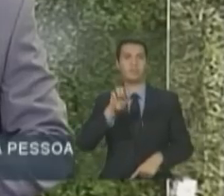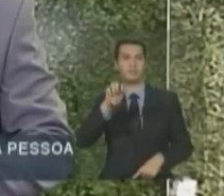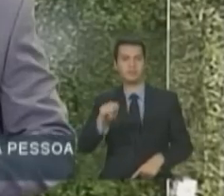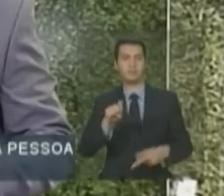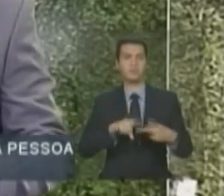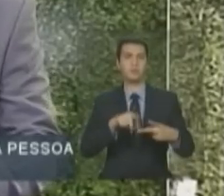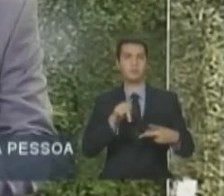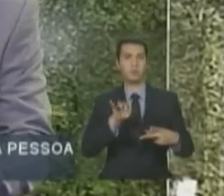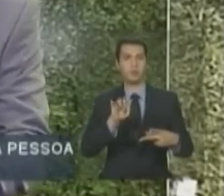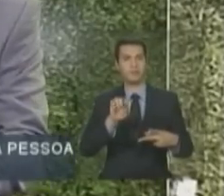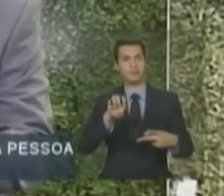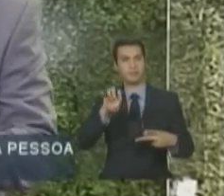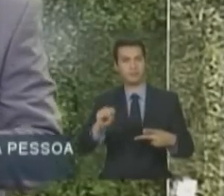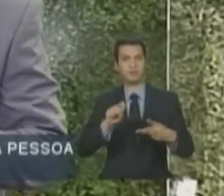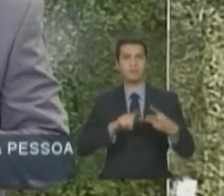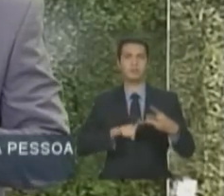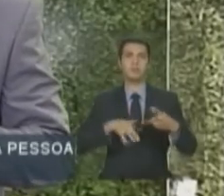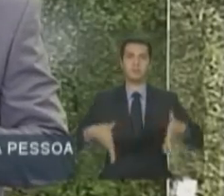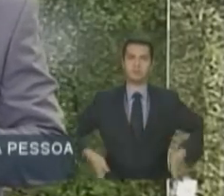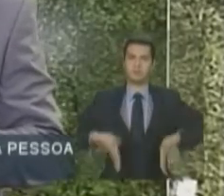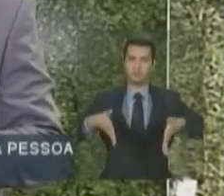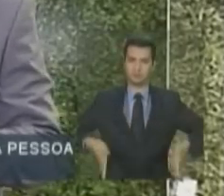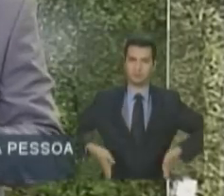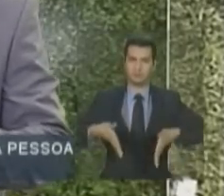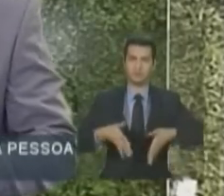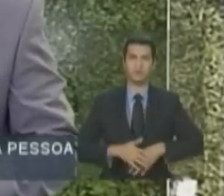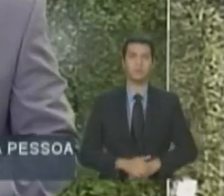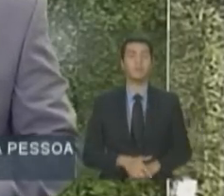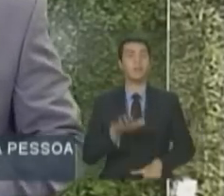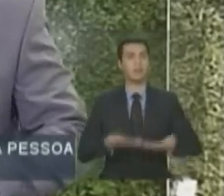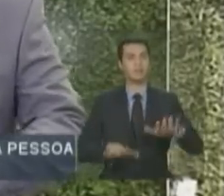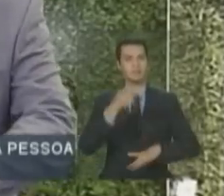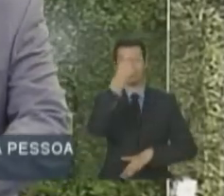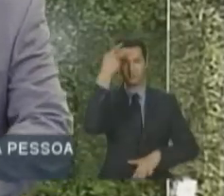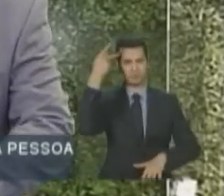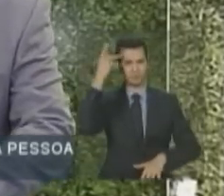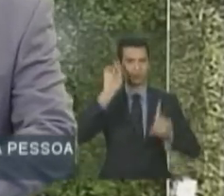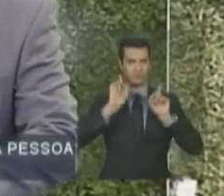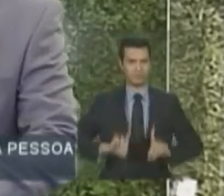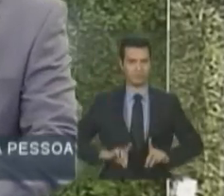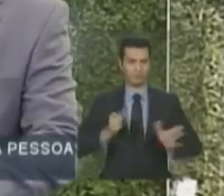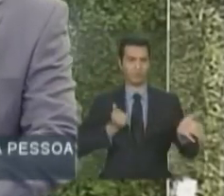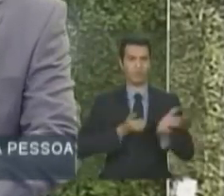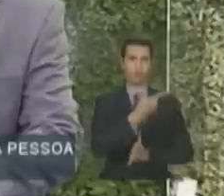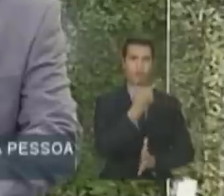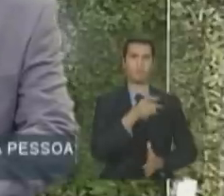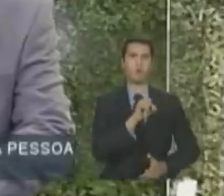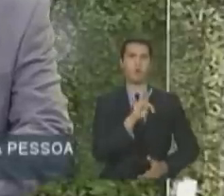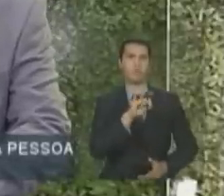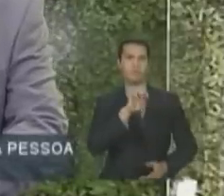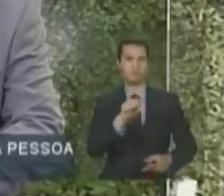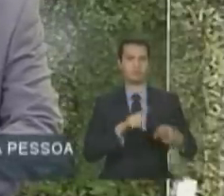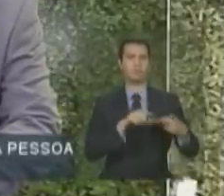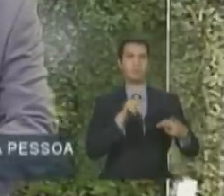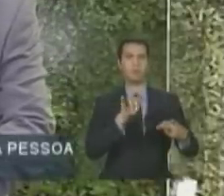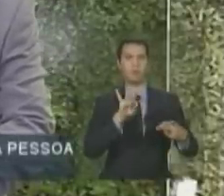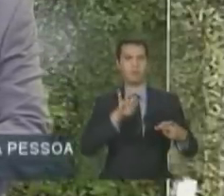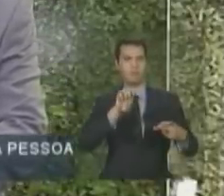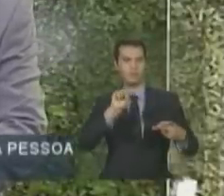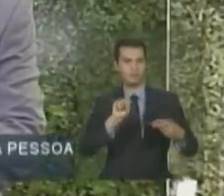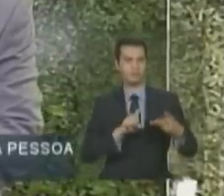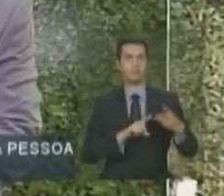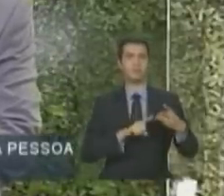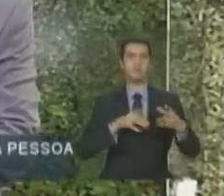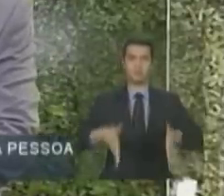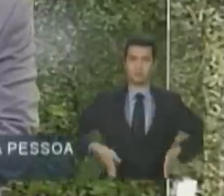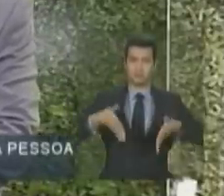vezes as pessoas com deficiência recebem, adquirem sua órtese, sua prótese, sua cadeira de rodas, mas muitas vezes